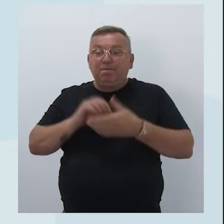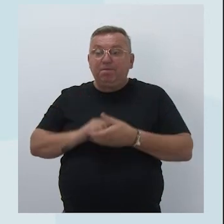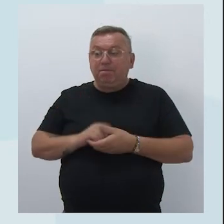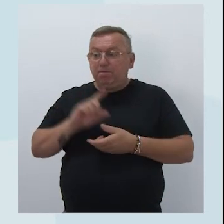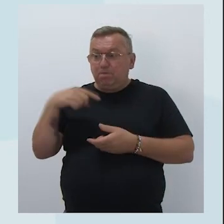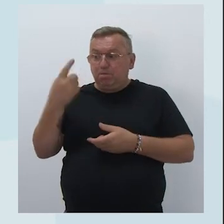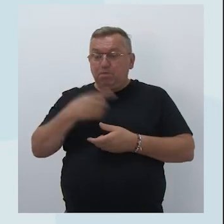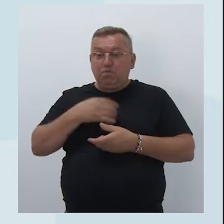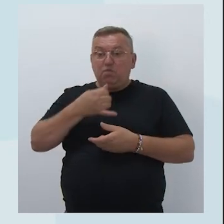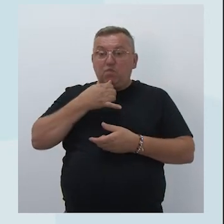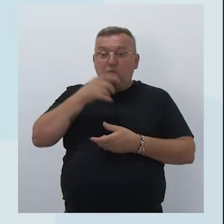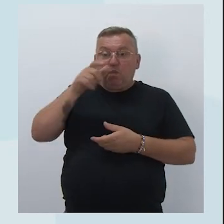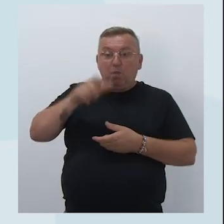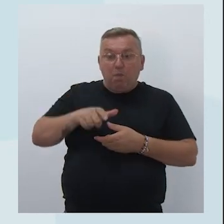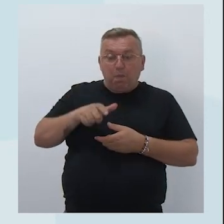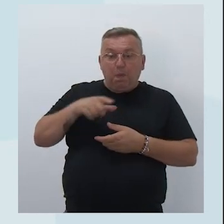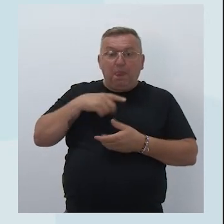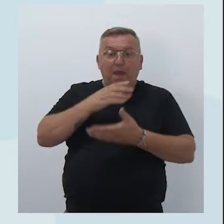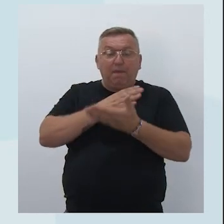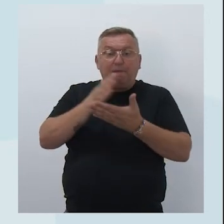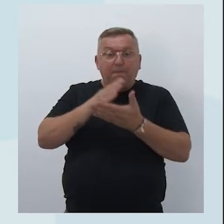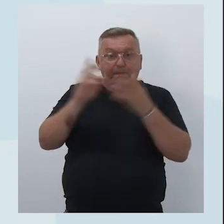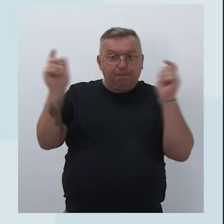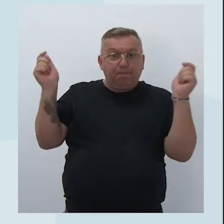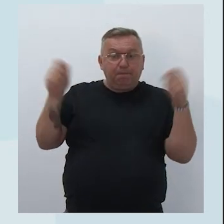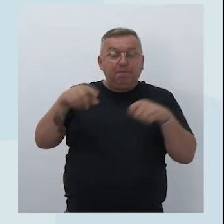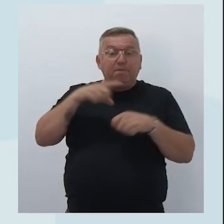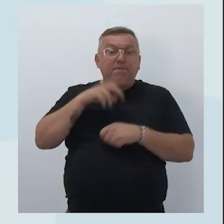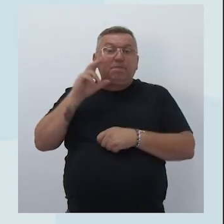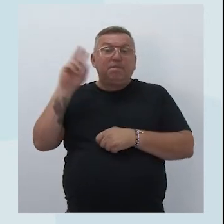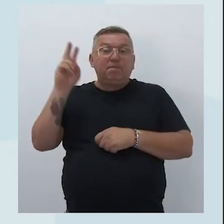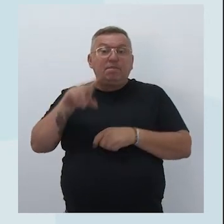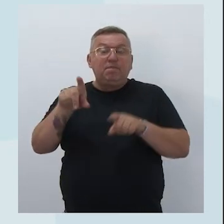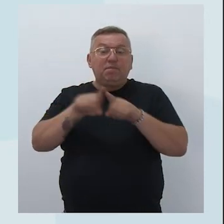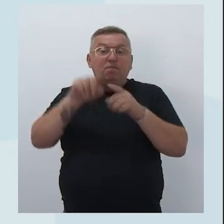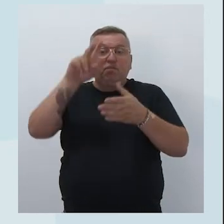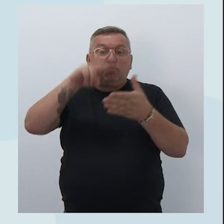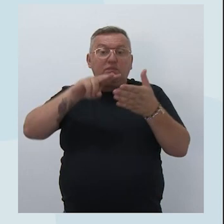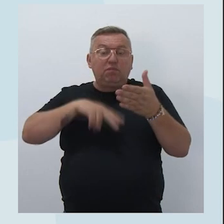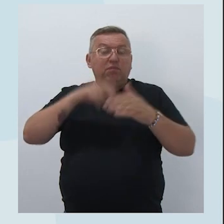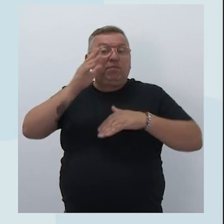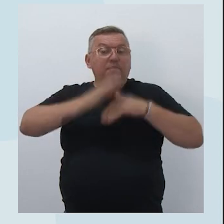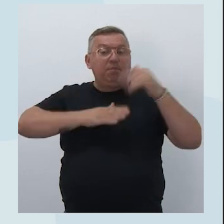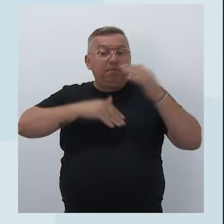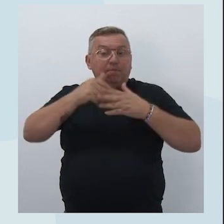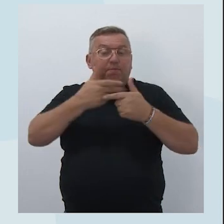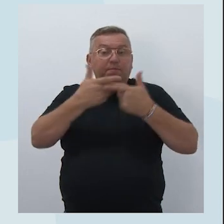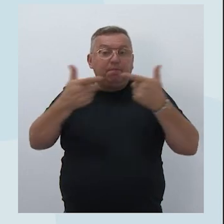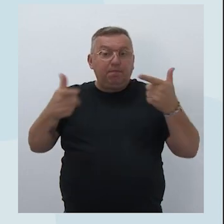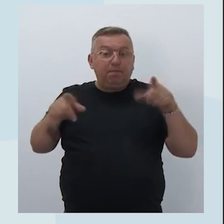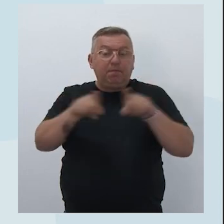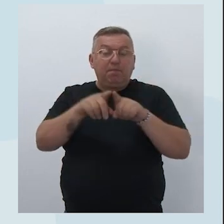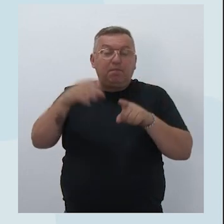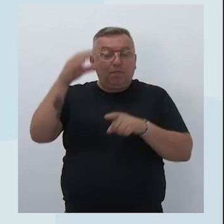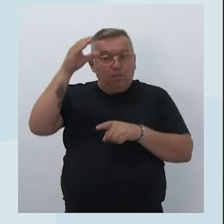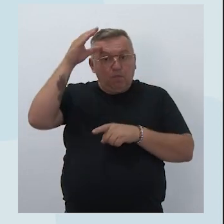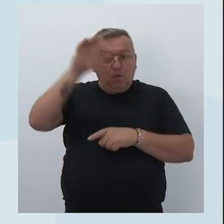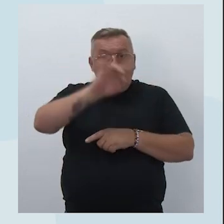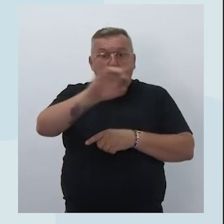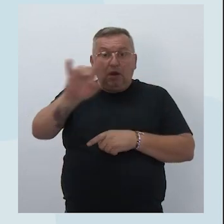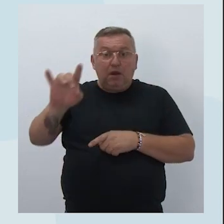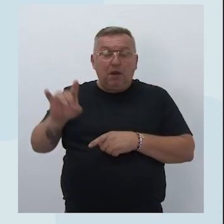nosso exemplo, a partir da competência que a gente viu aqui, que foi lida, da habilidade, dos objetos de conhecimento de